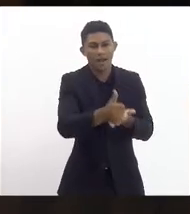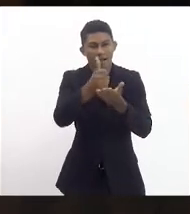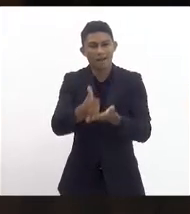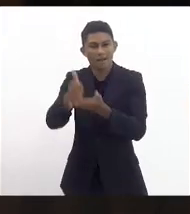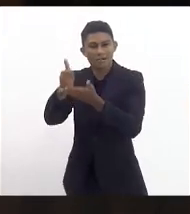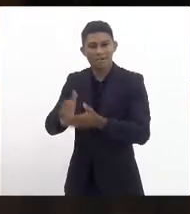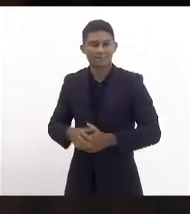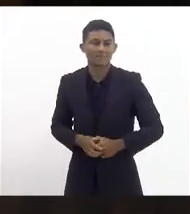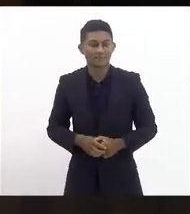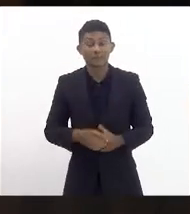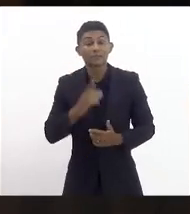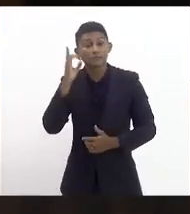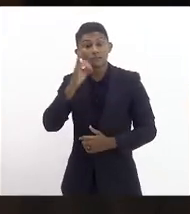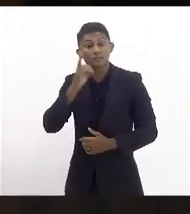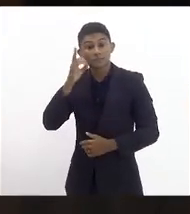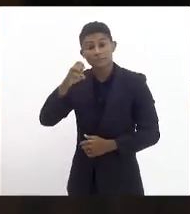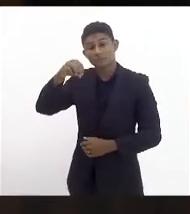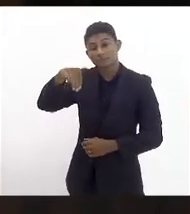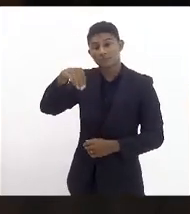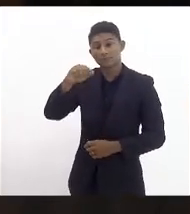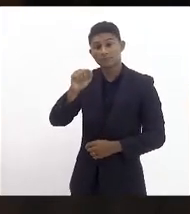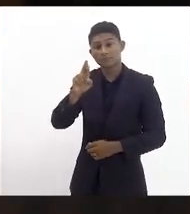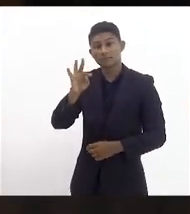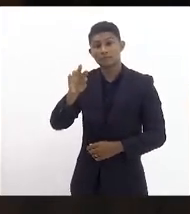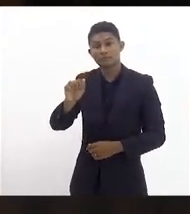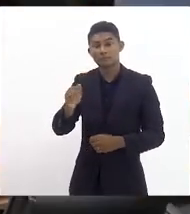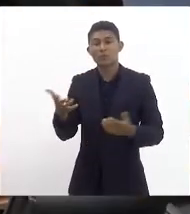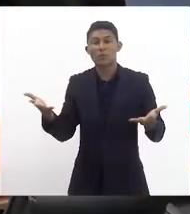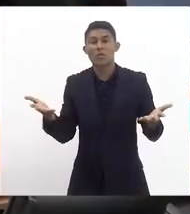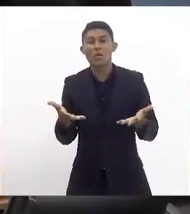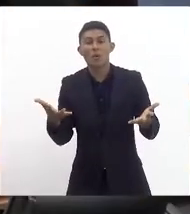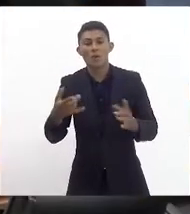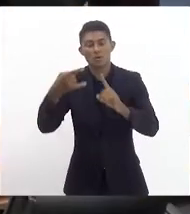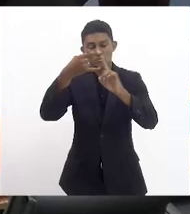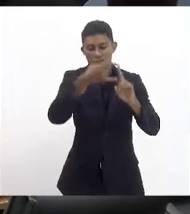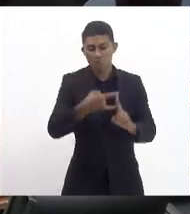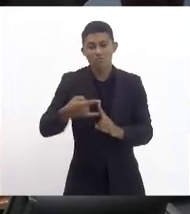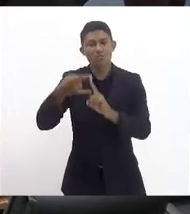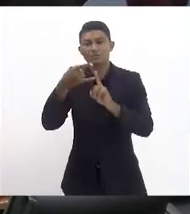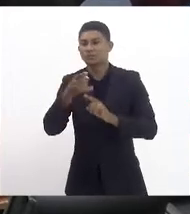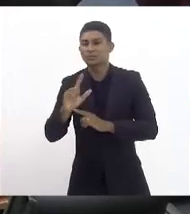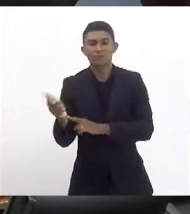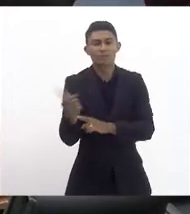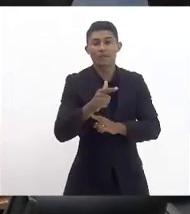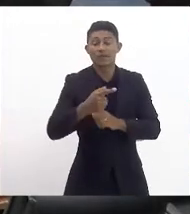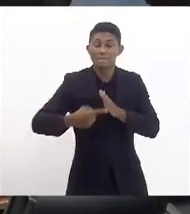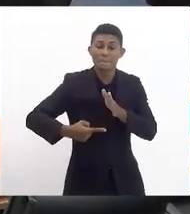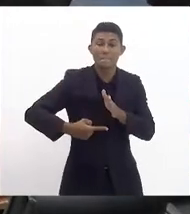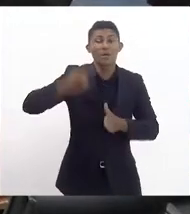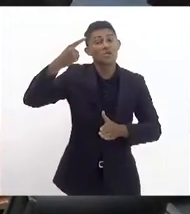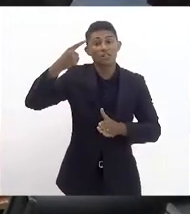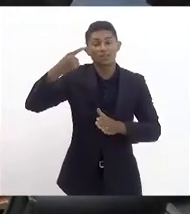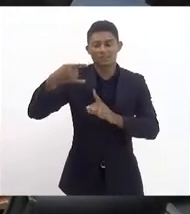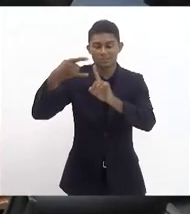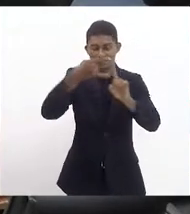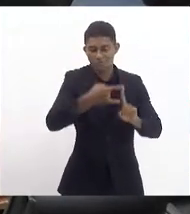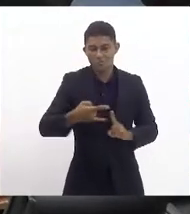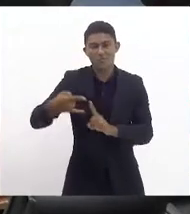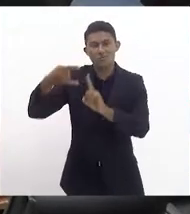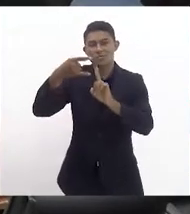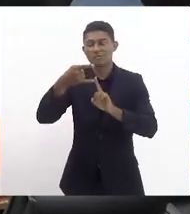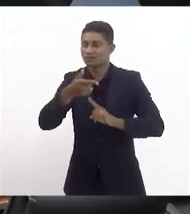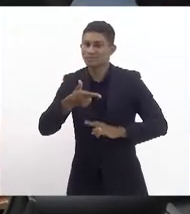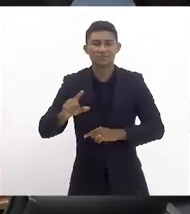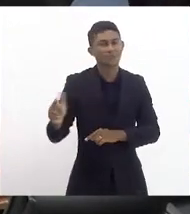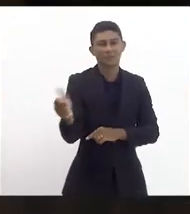deputada Marta Rocha, boa tarde. Hoje não tem Zoom, é o primeiro dia da casa hoje sem Zoom.